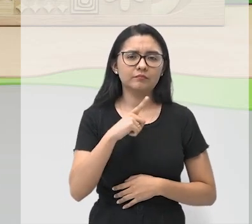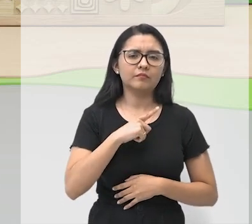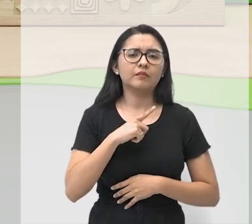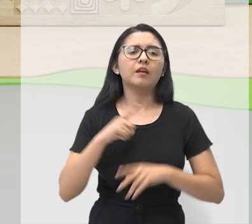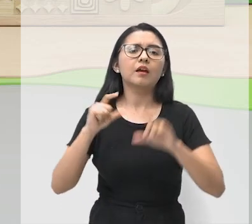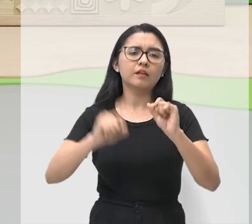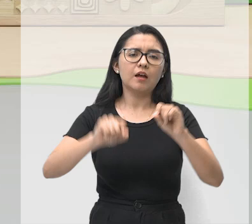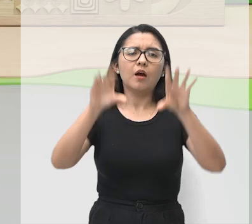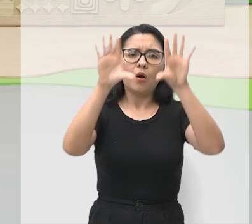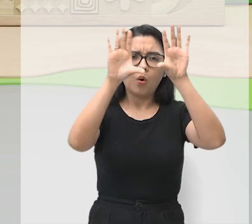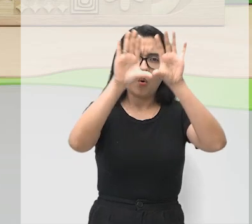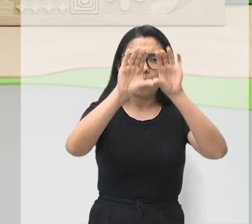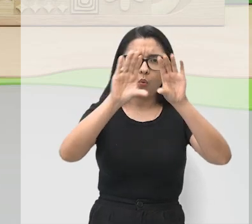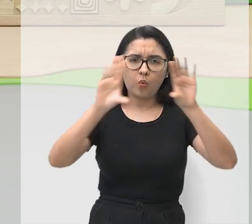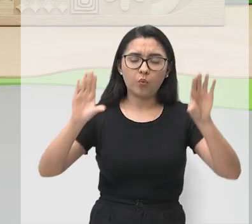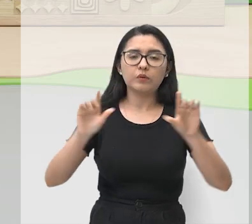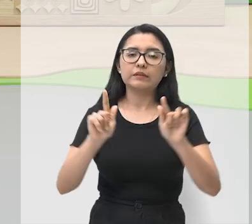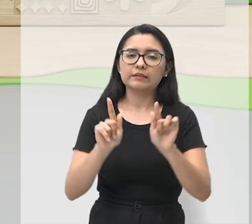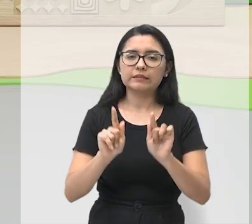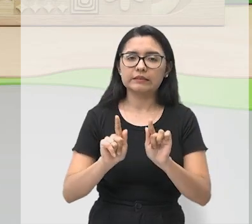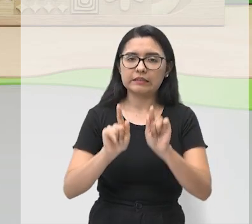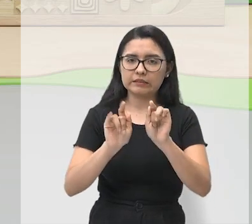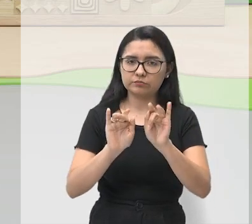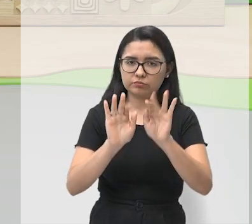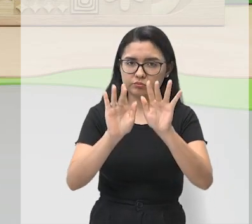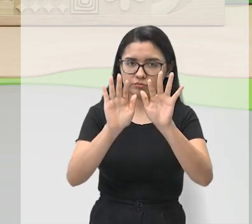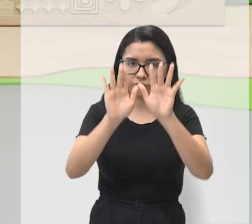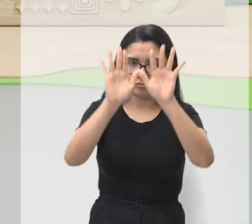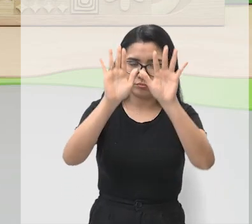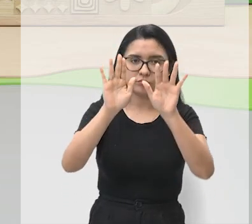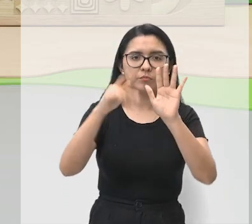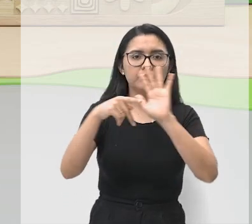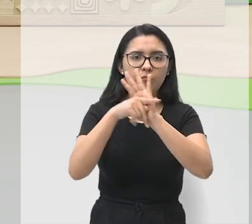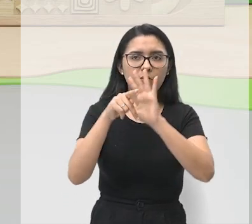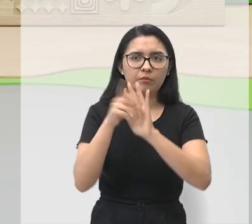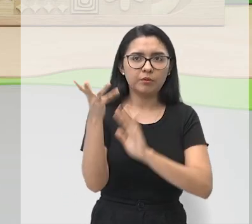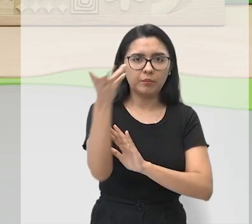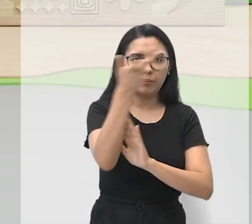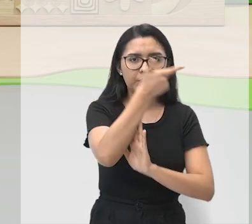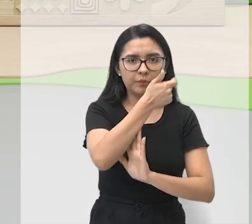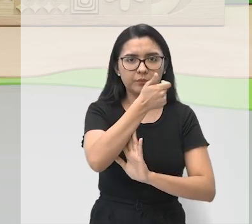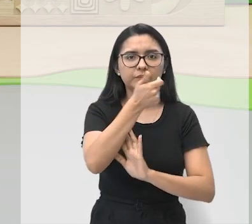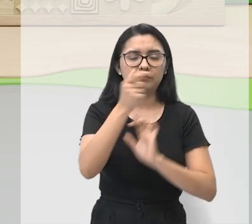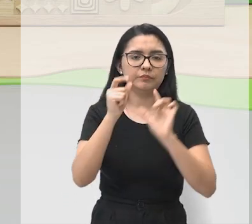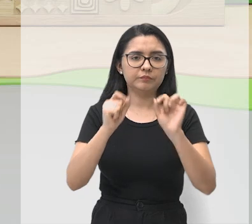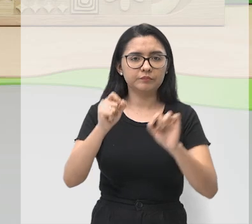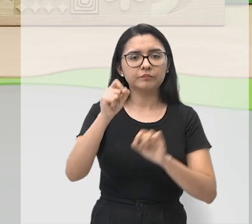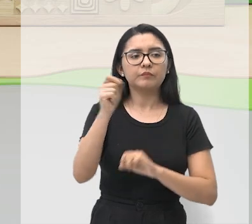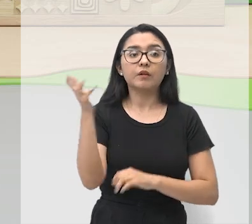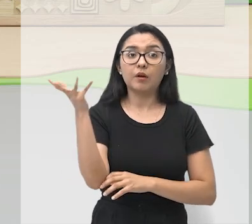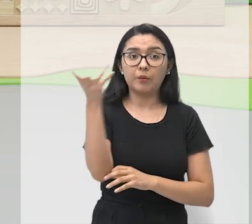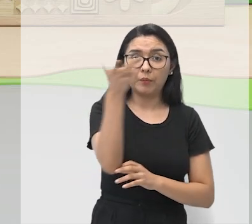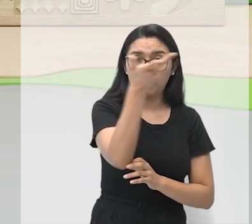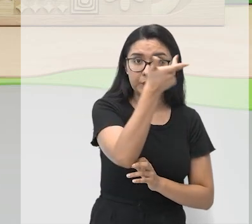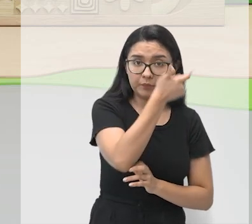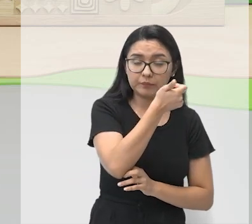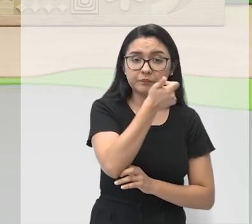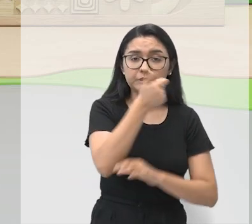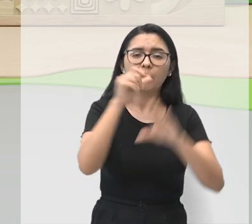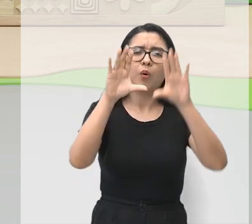de poeira e gás interestelar na região do espaço em